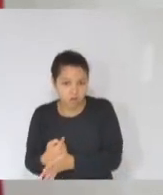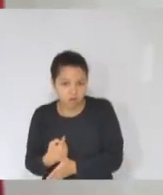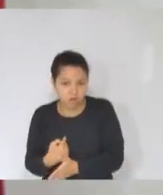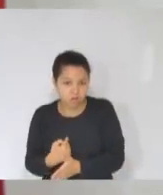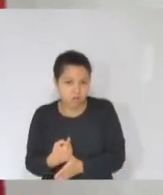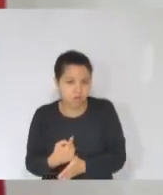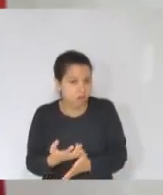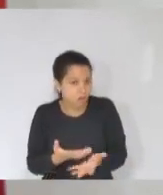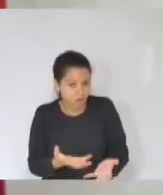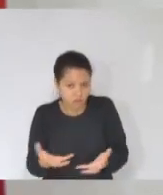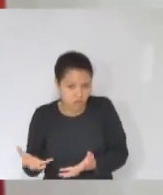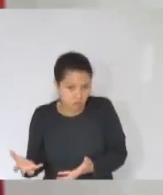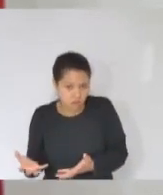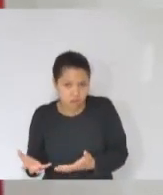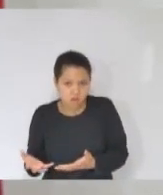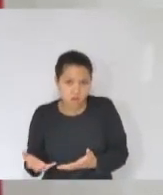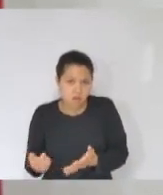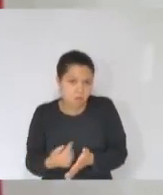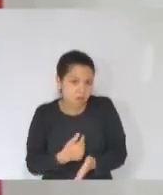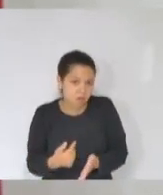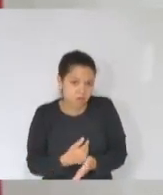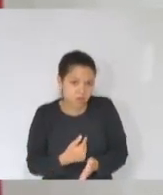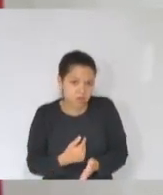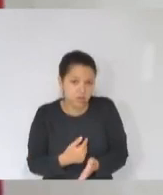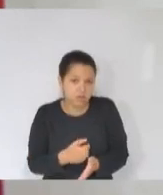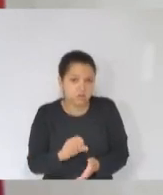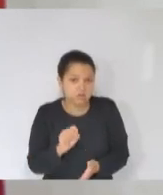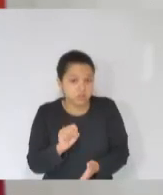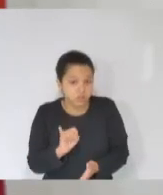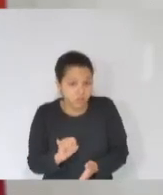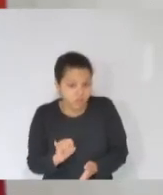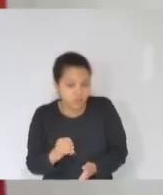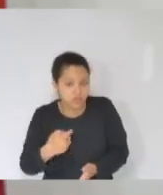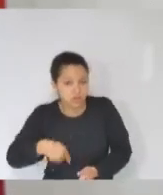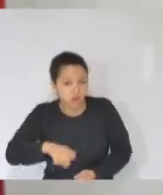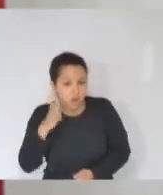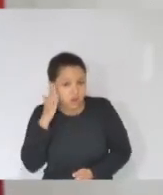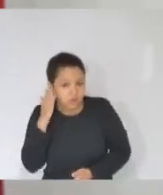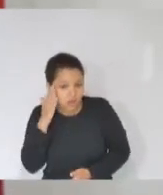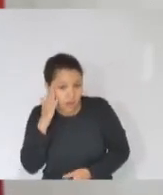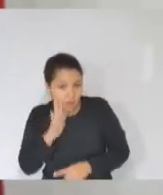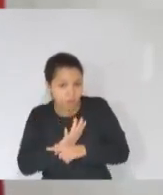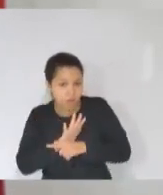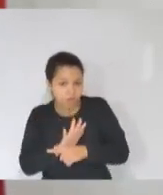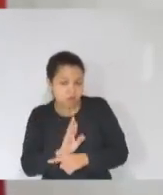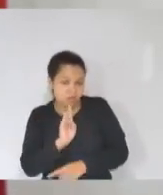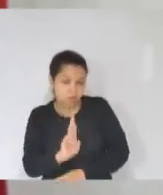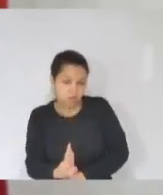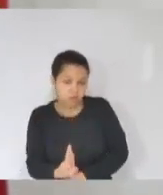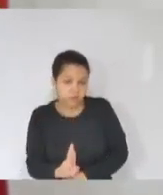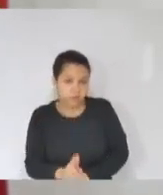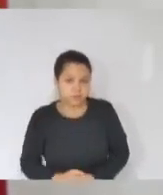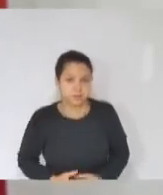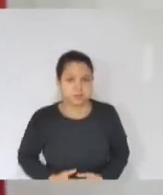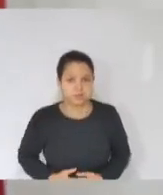quem queira questionar alguma coisa, se for do nosso alcance, a gente possa responder.